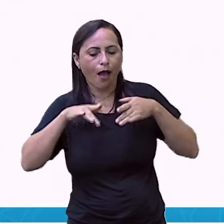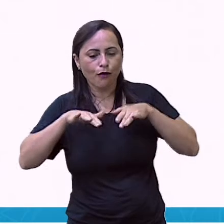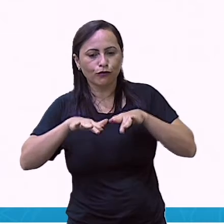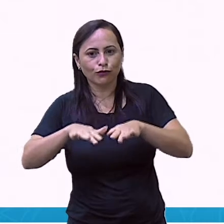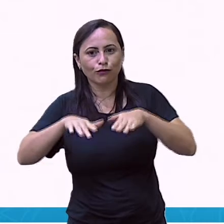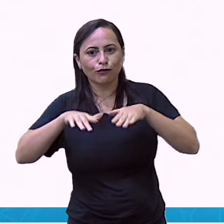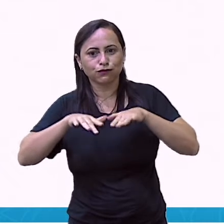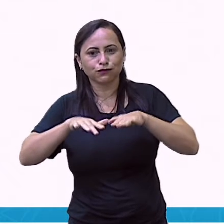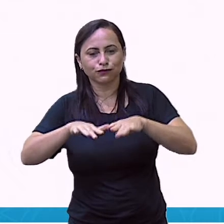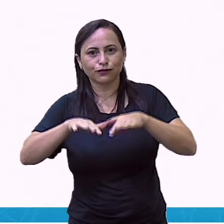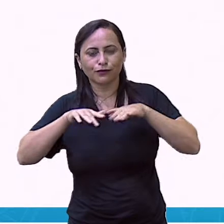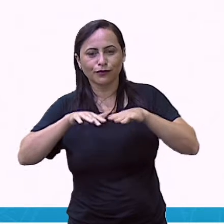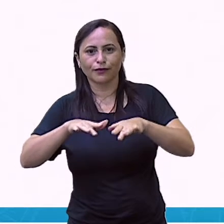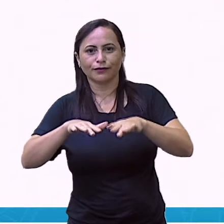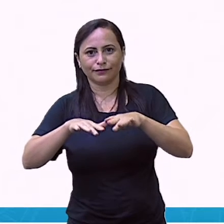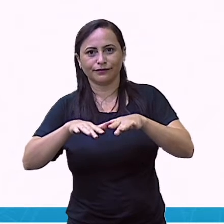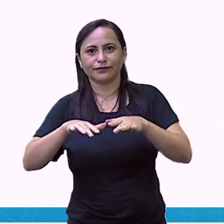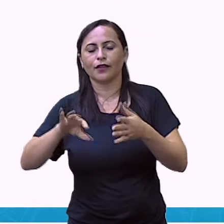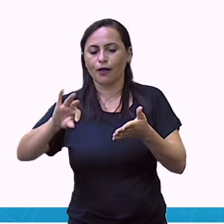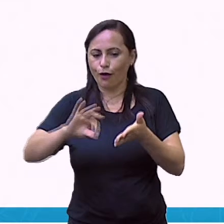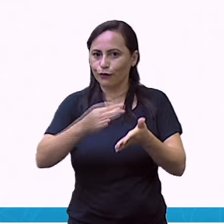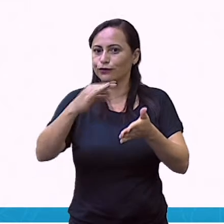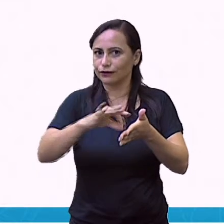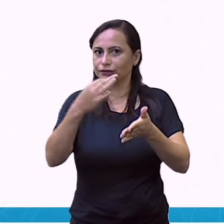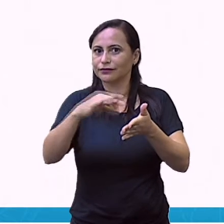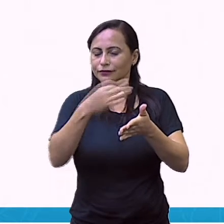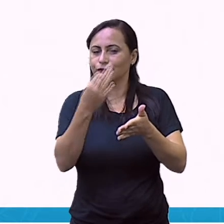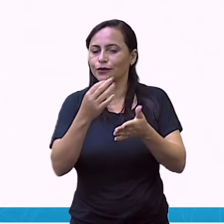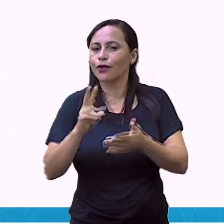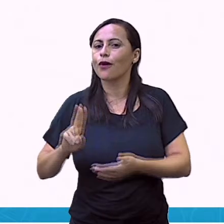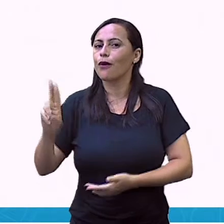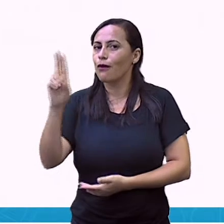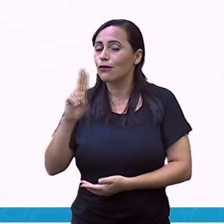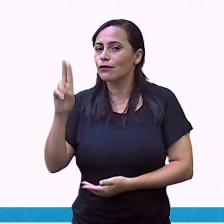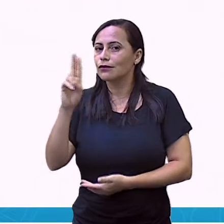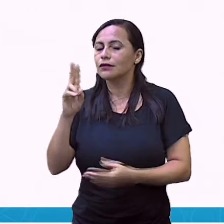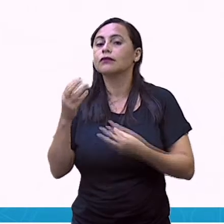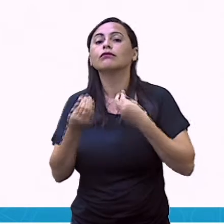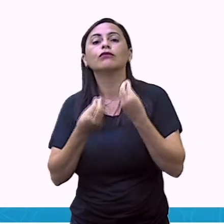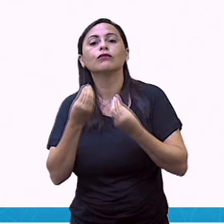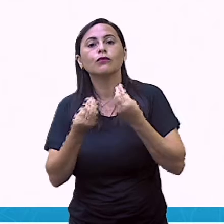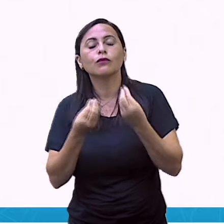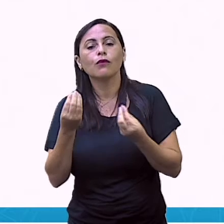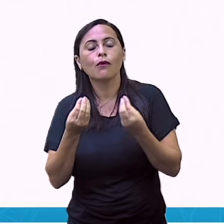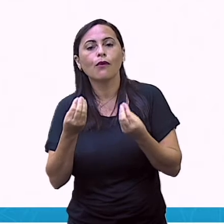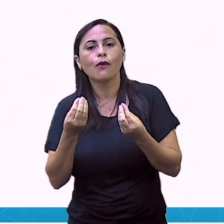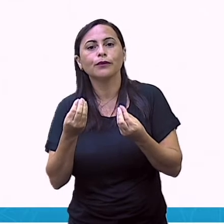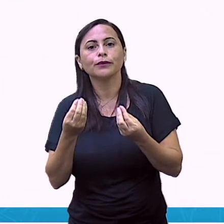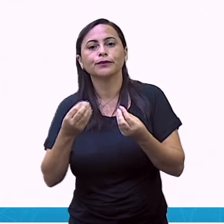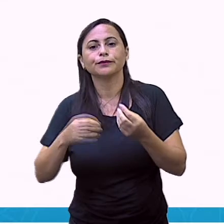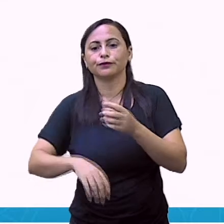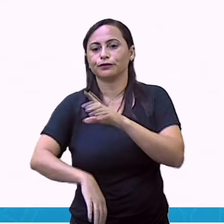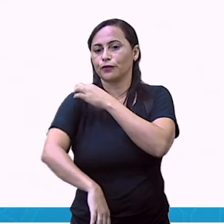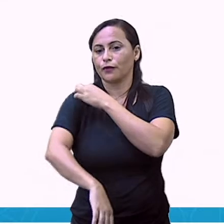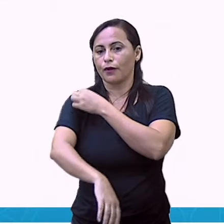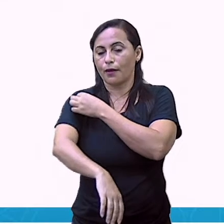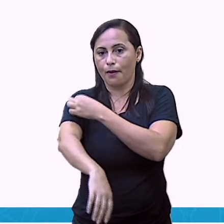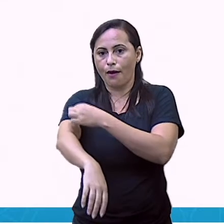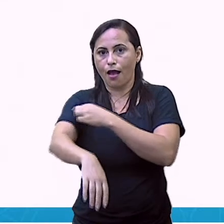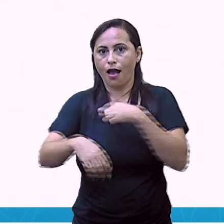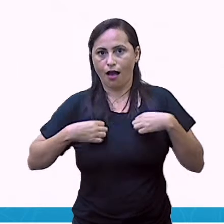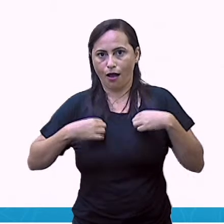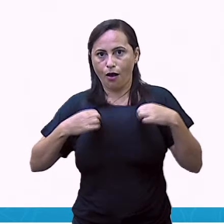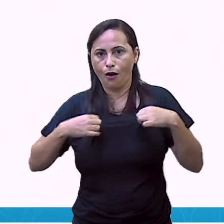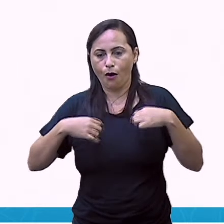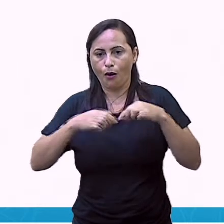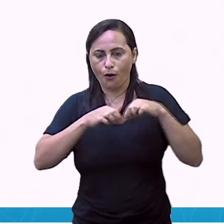ela utiliza muito a fita métrica. Como? Por quê e para quê? Ela vai medir ali, olha, de ombro a ombro,